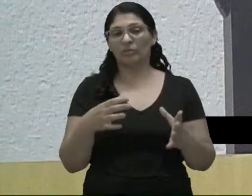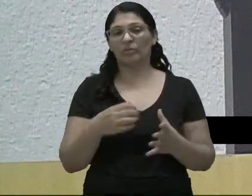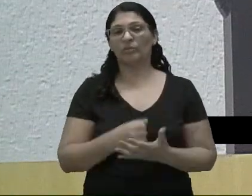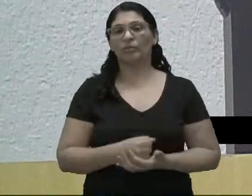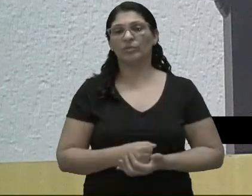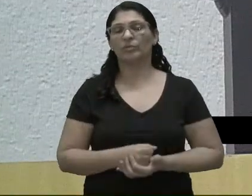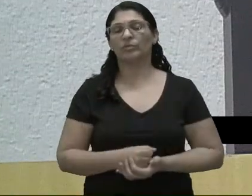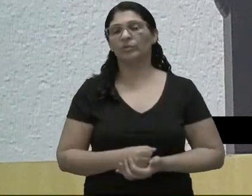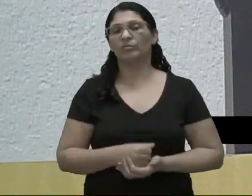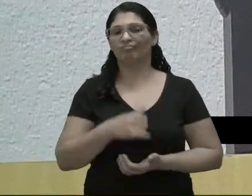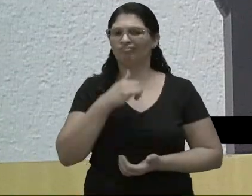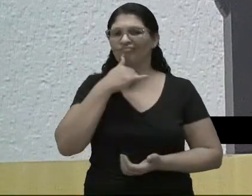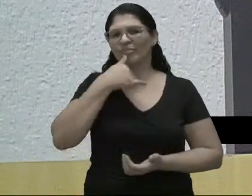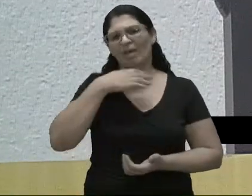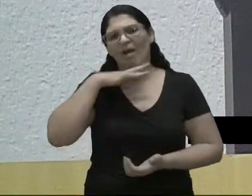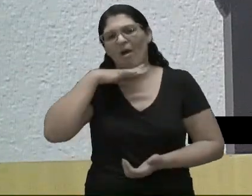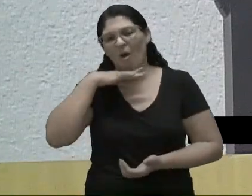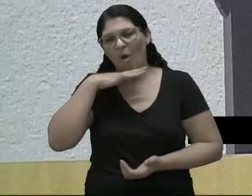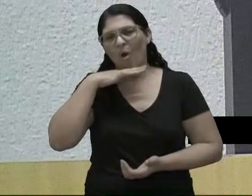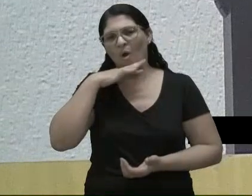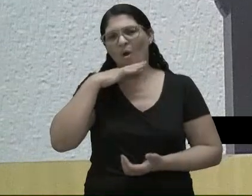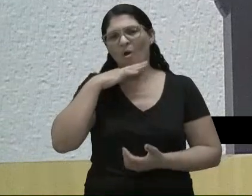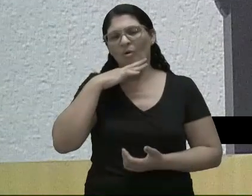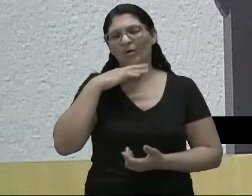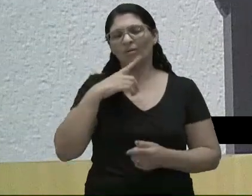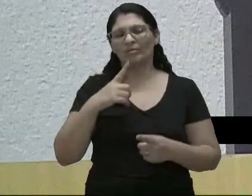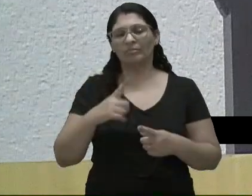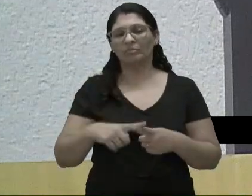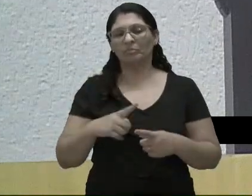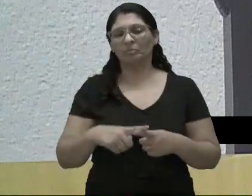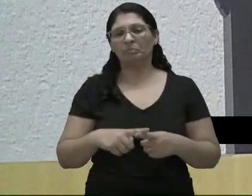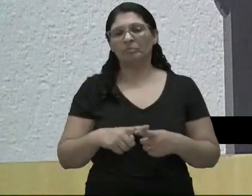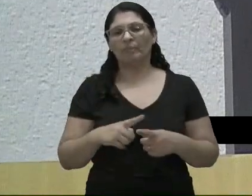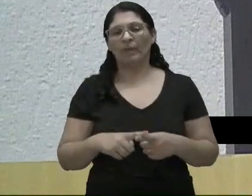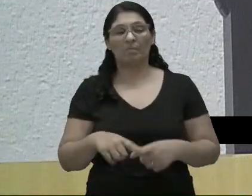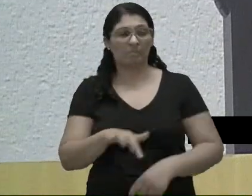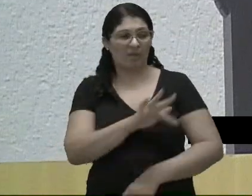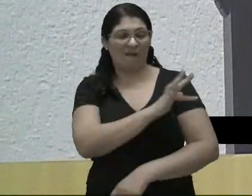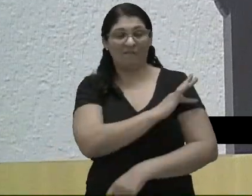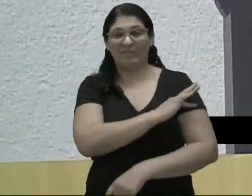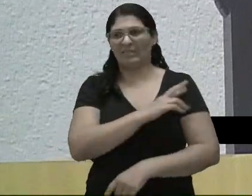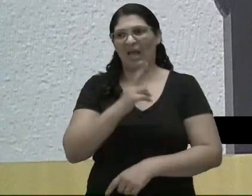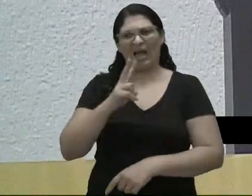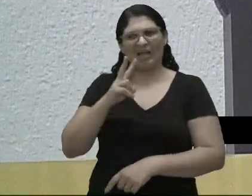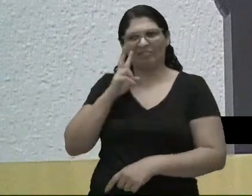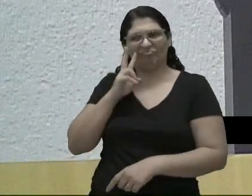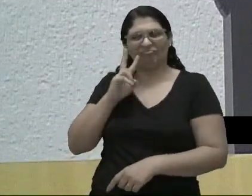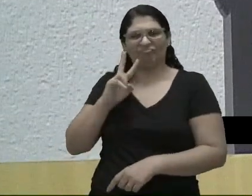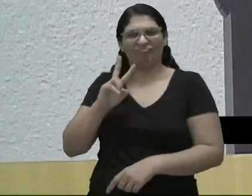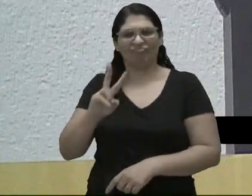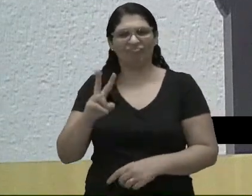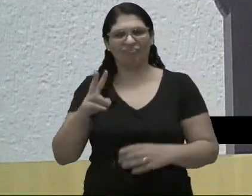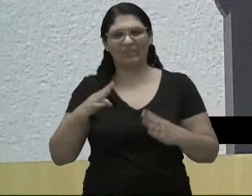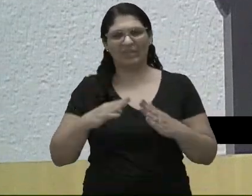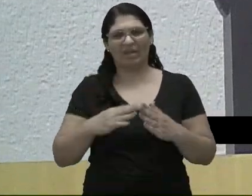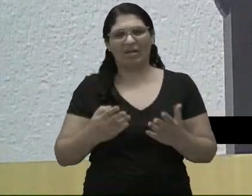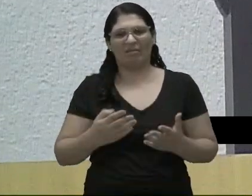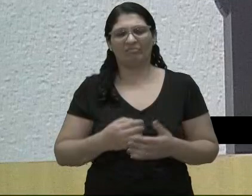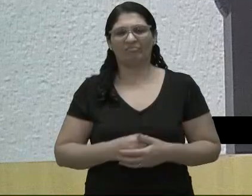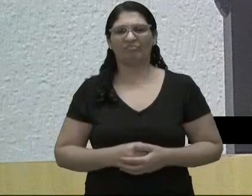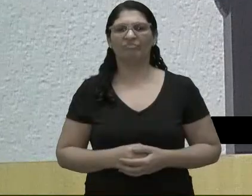Falo infelizmente porque foge um pouco da fiscalização da casa, tá?